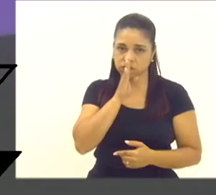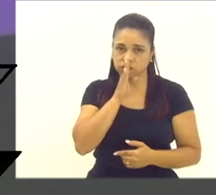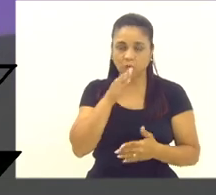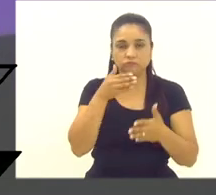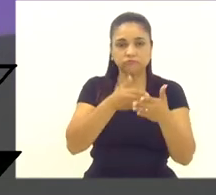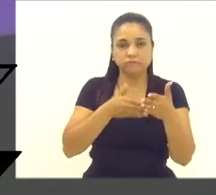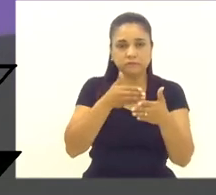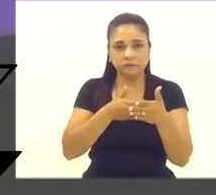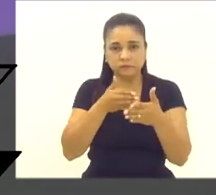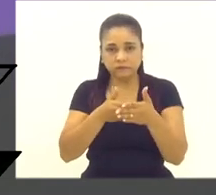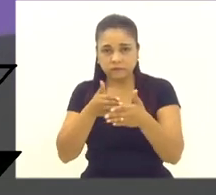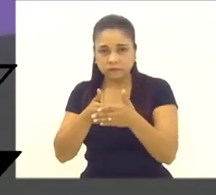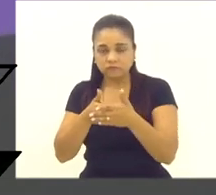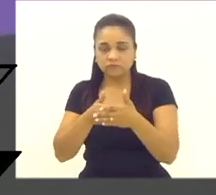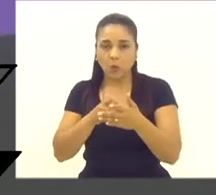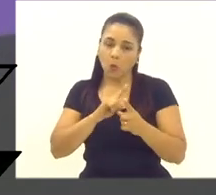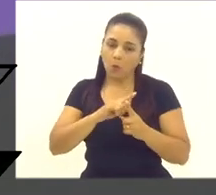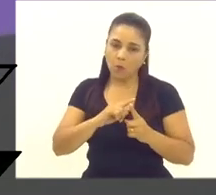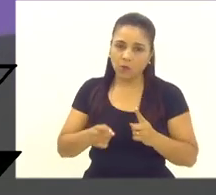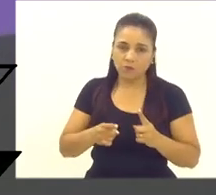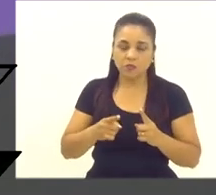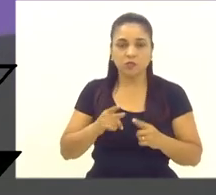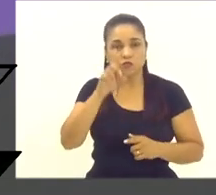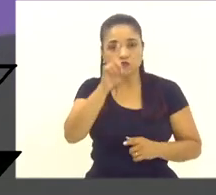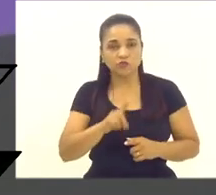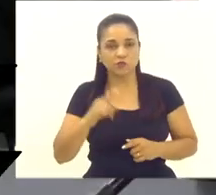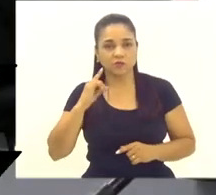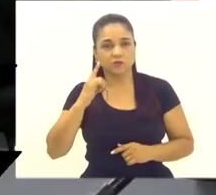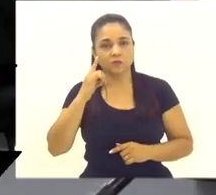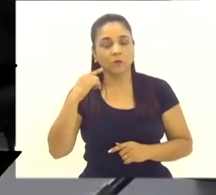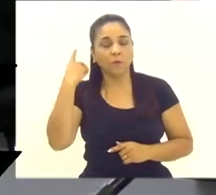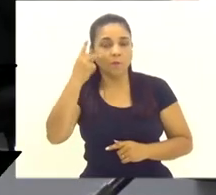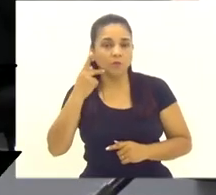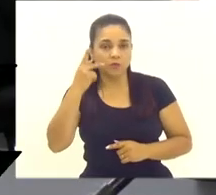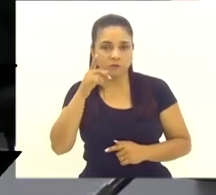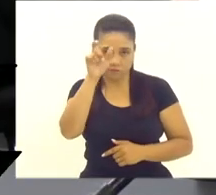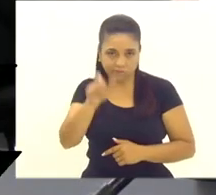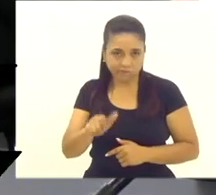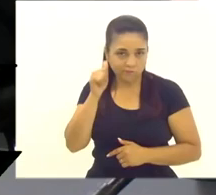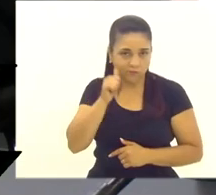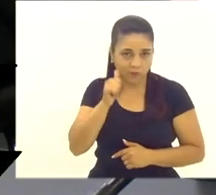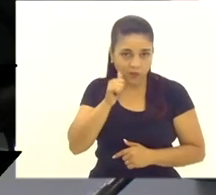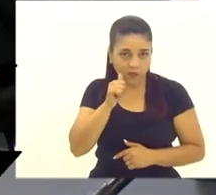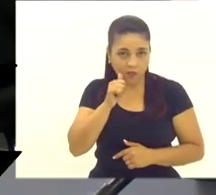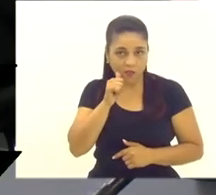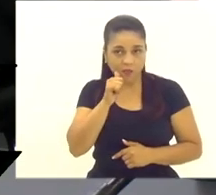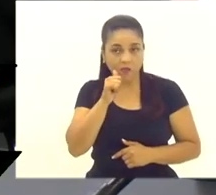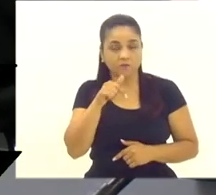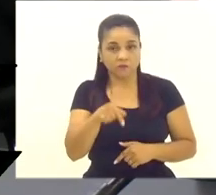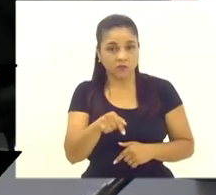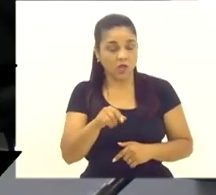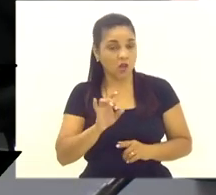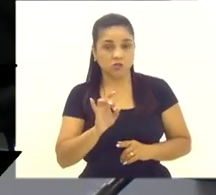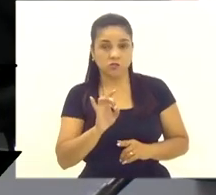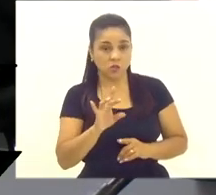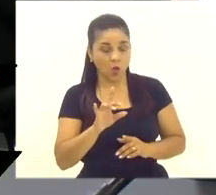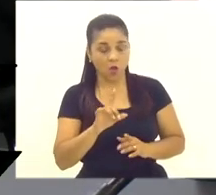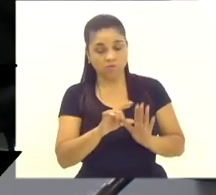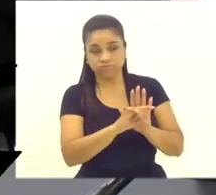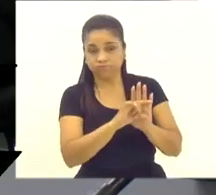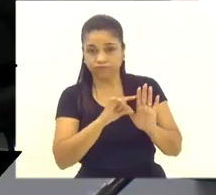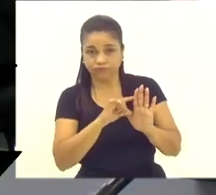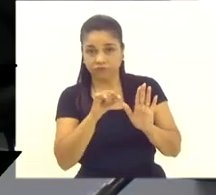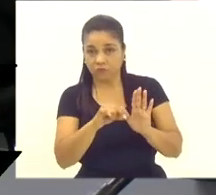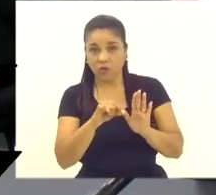obstacularizar ou restringir os direitos políticos da mulher né que é uma definição que ela não se restringe só a